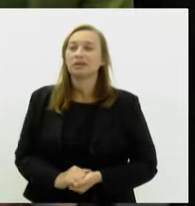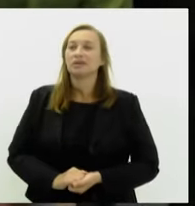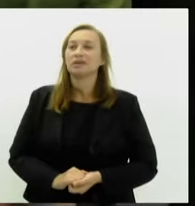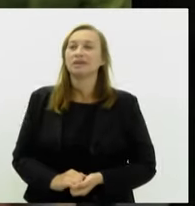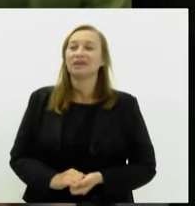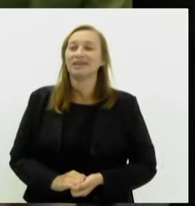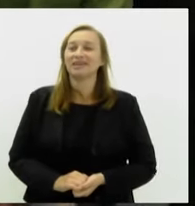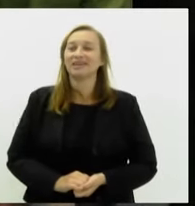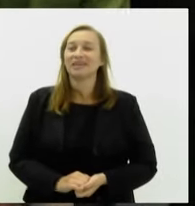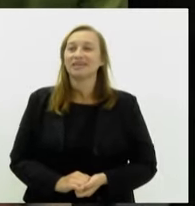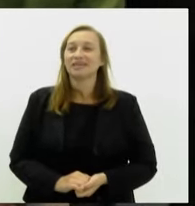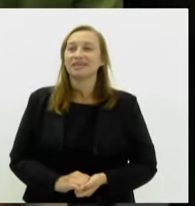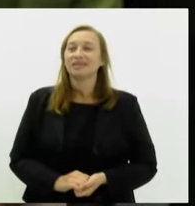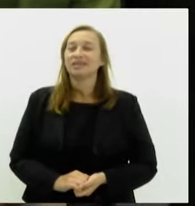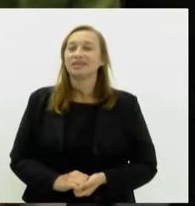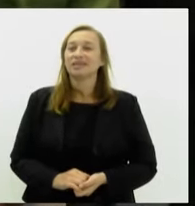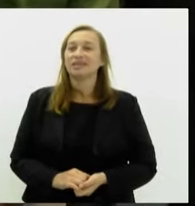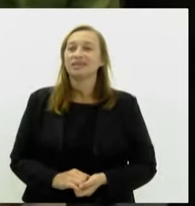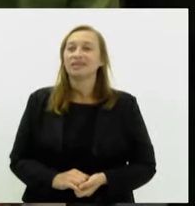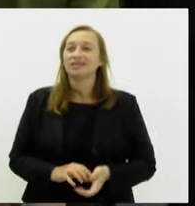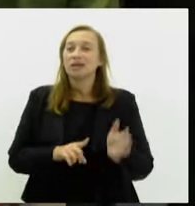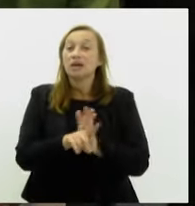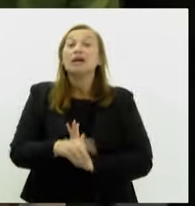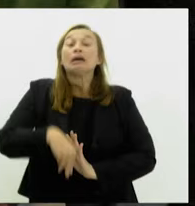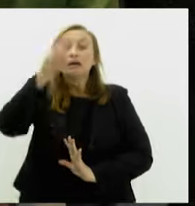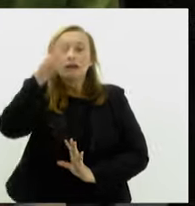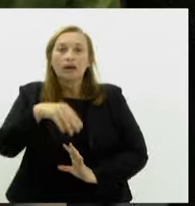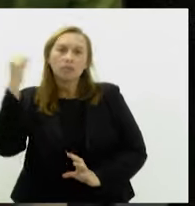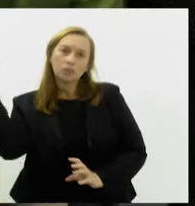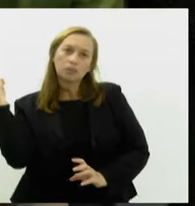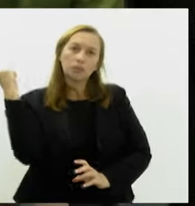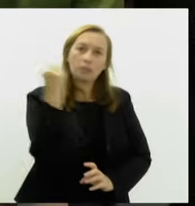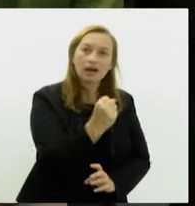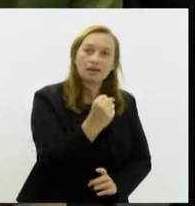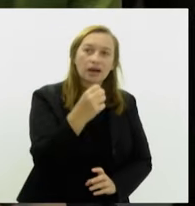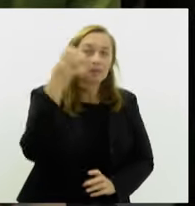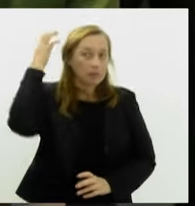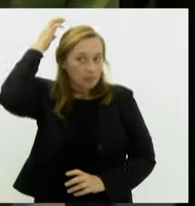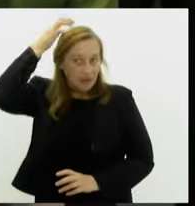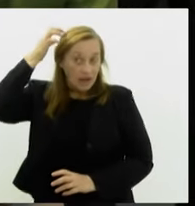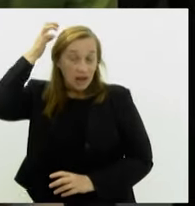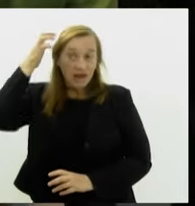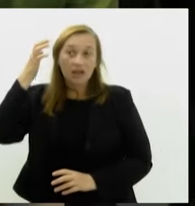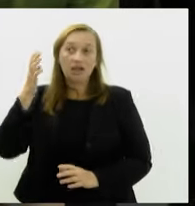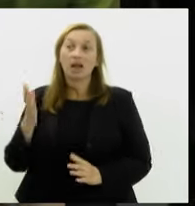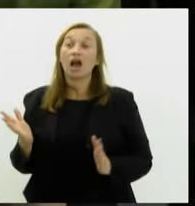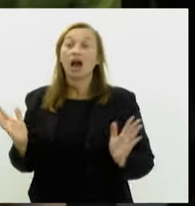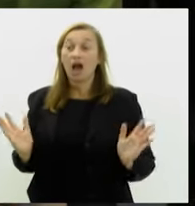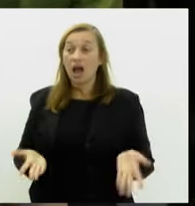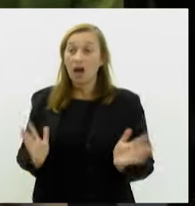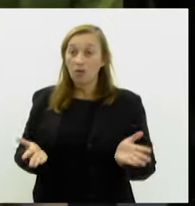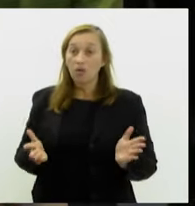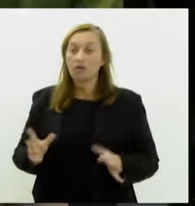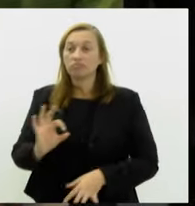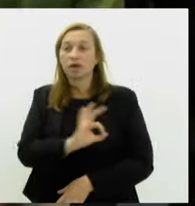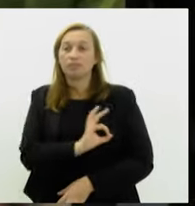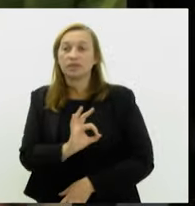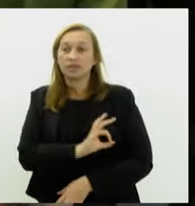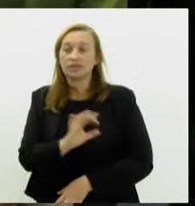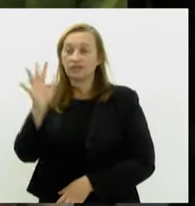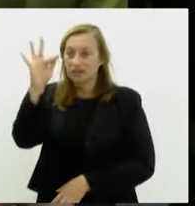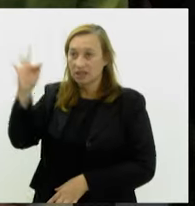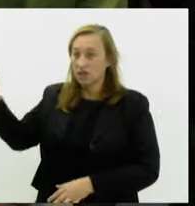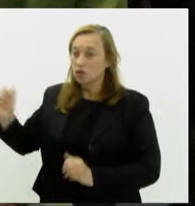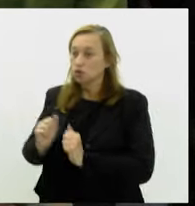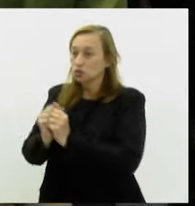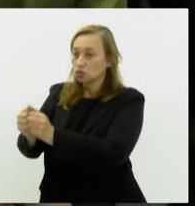perguntar seguidamente quem mandou matar Marielle. Enfim, a Polícia Federal, em conjunto